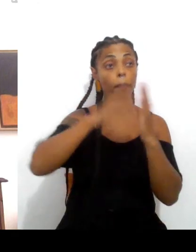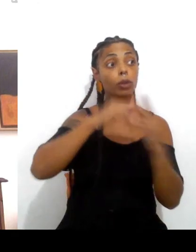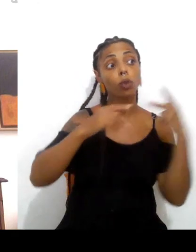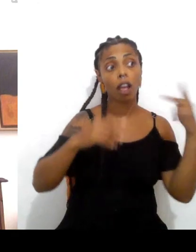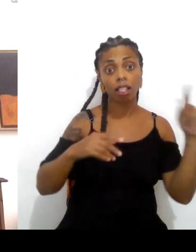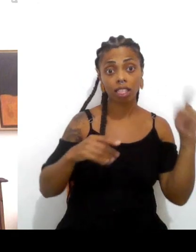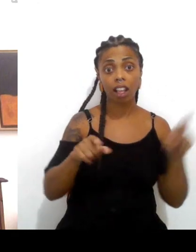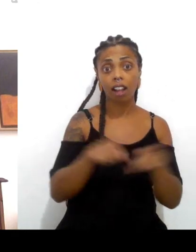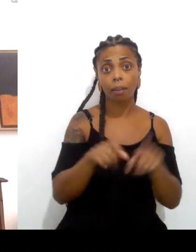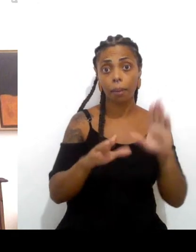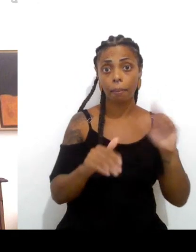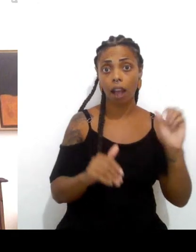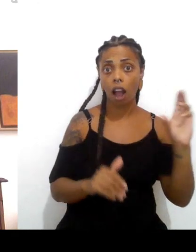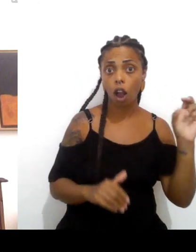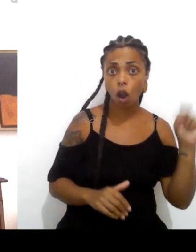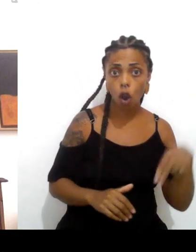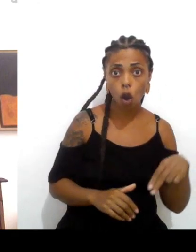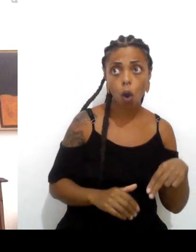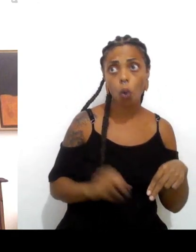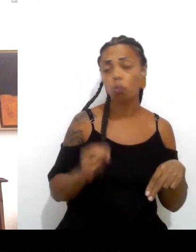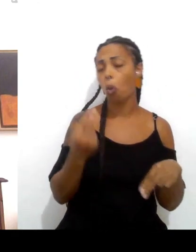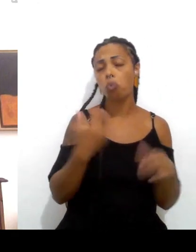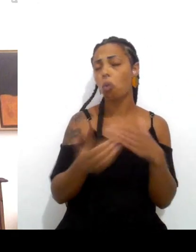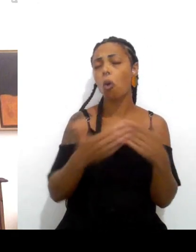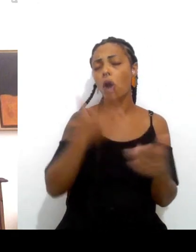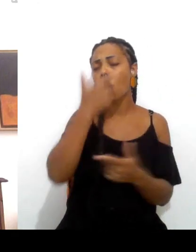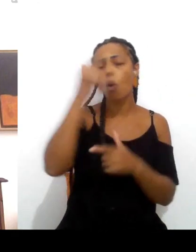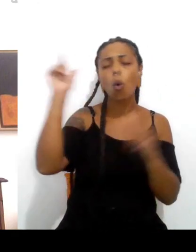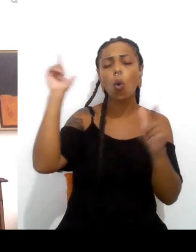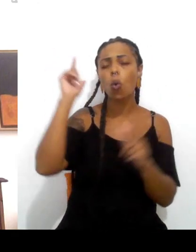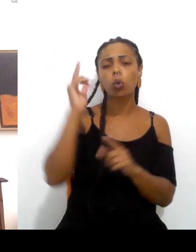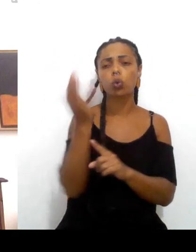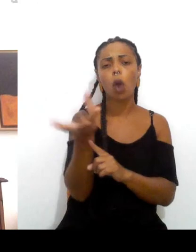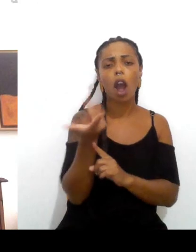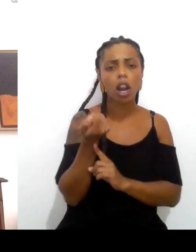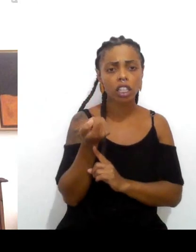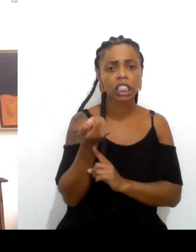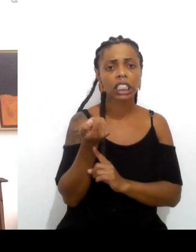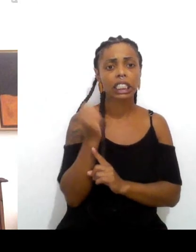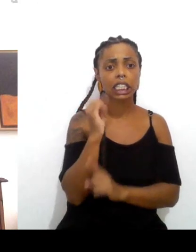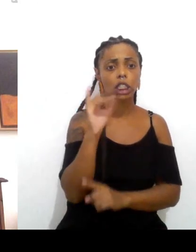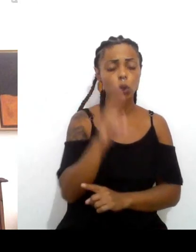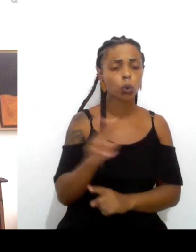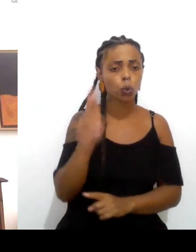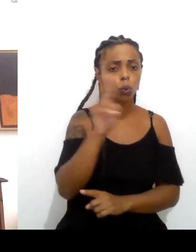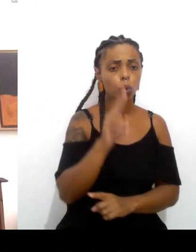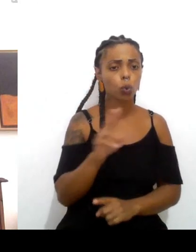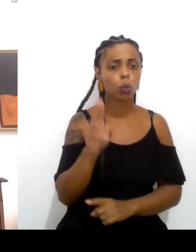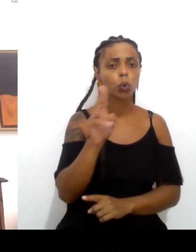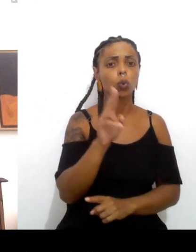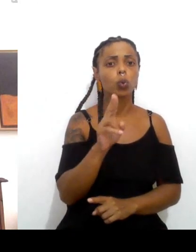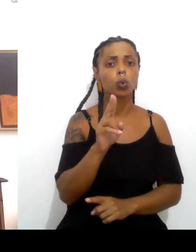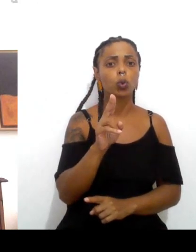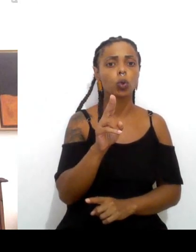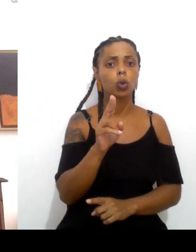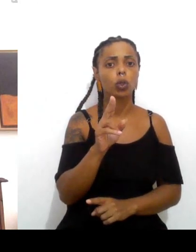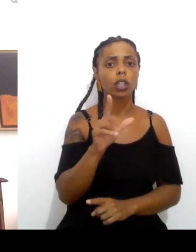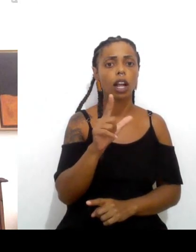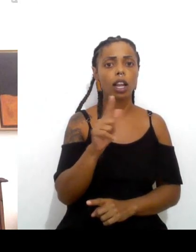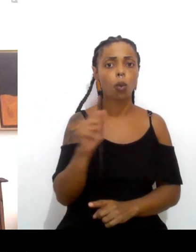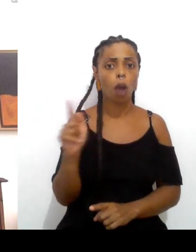como qualquer outro artista que usa linguagem figurativa